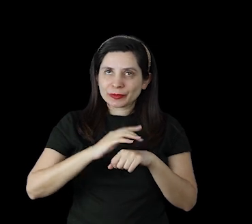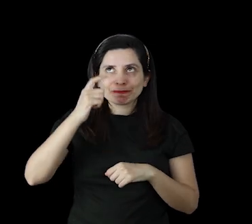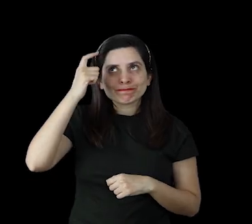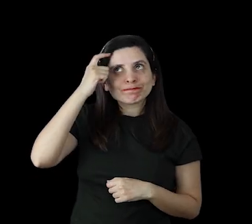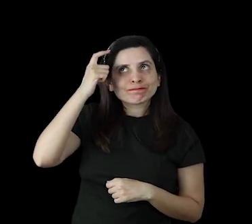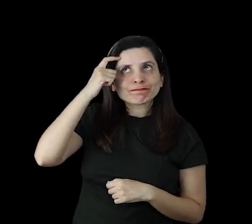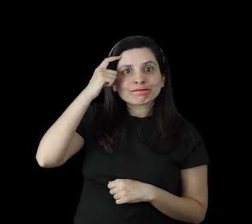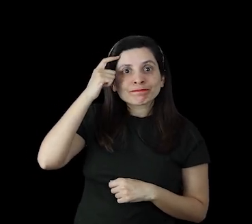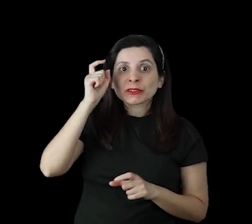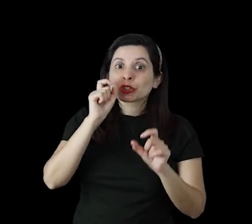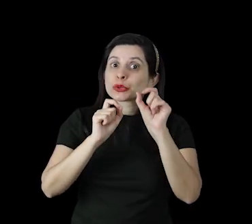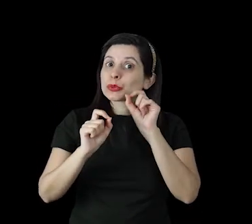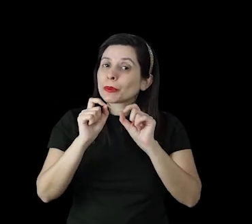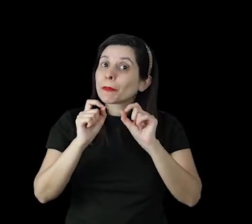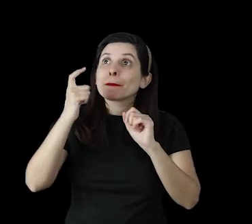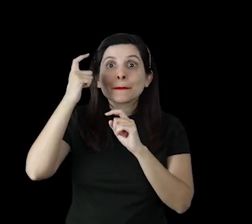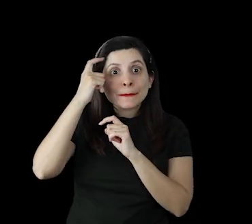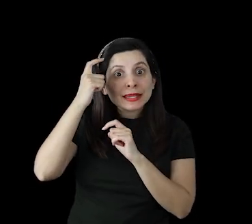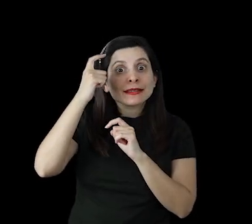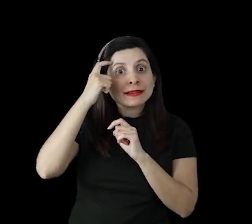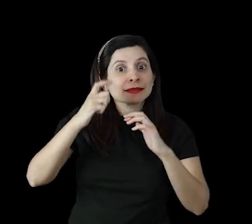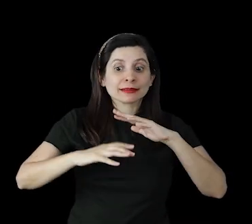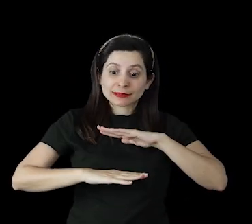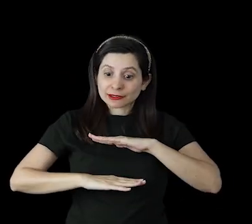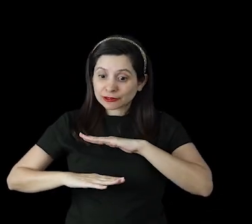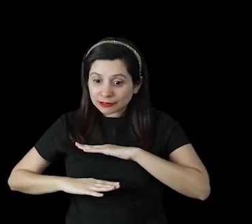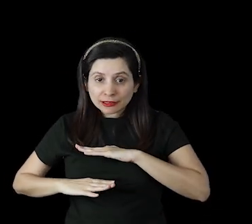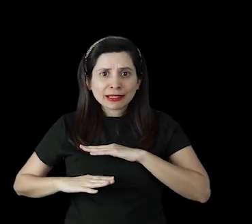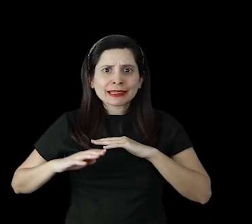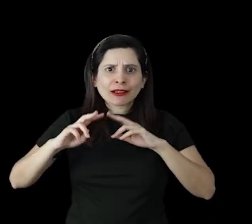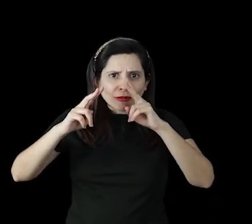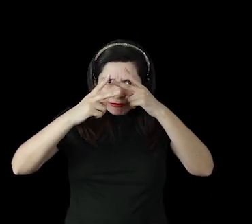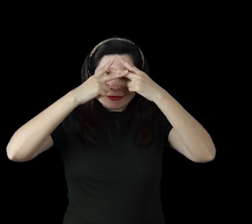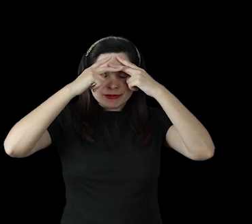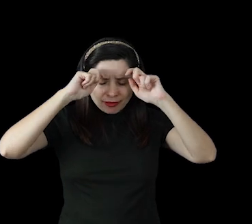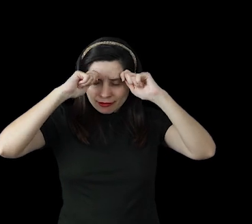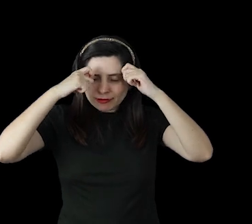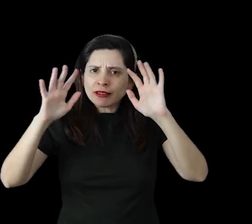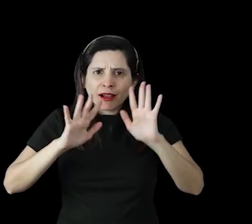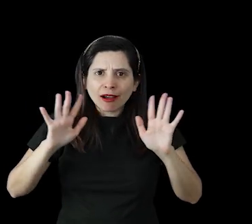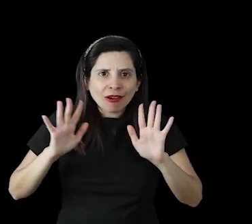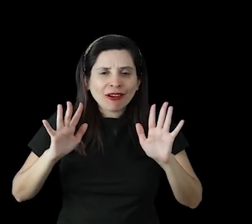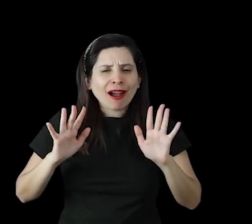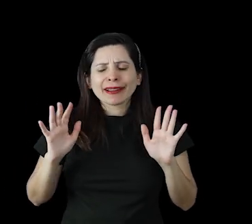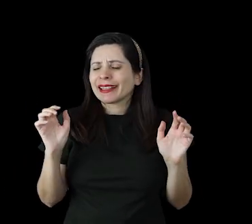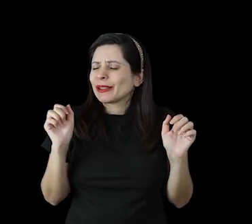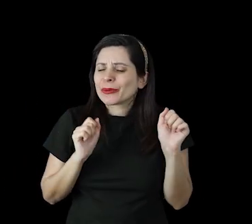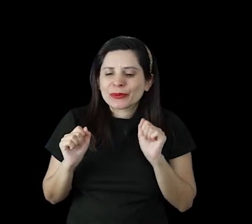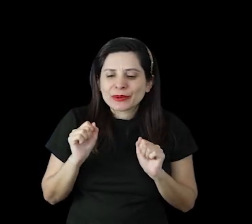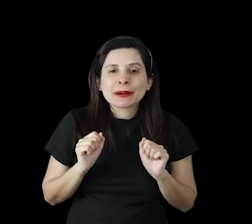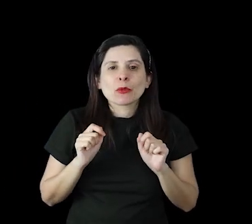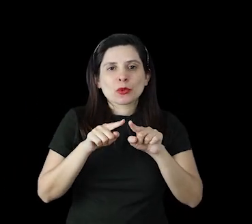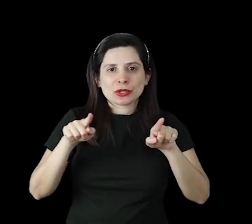é de pensar nessas situações e pensar sem trava também, né. É muito bom, assim, por exemplo, eu adoro sala de